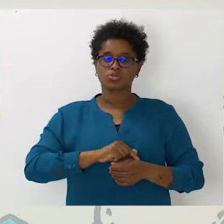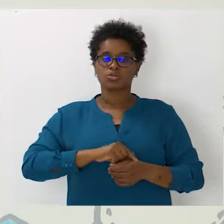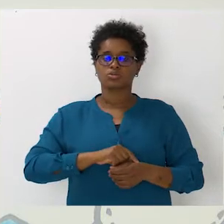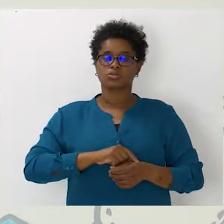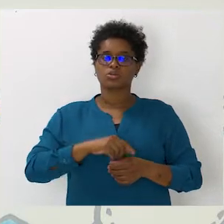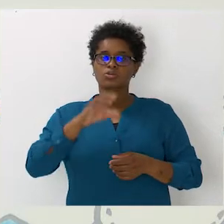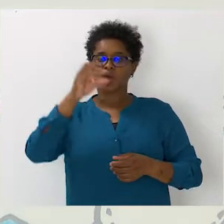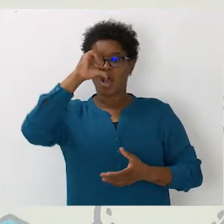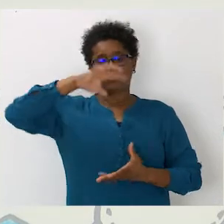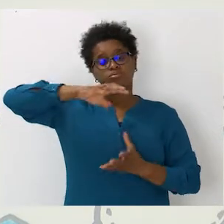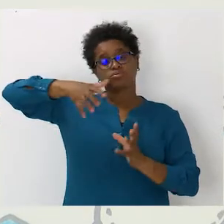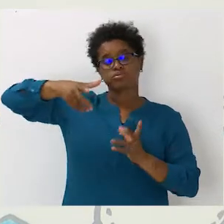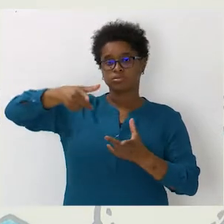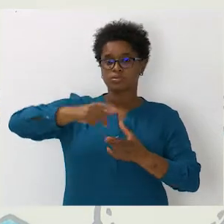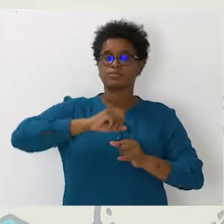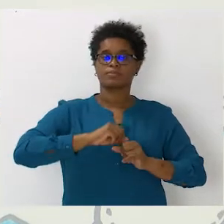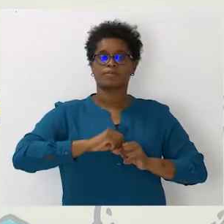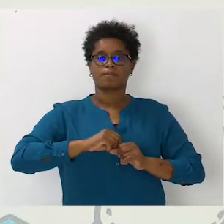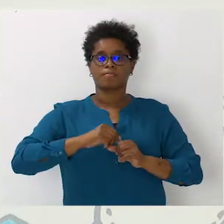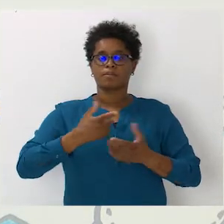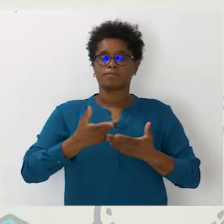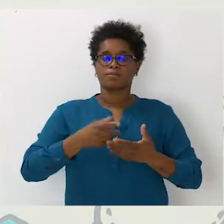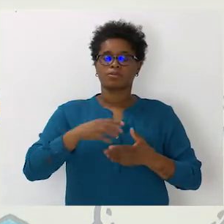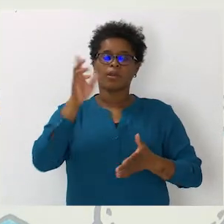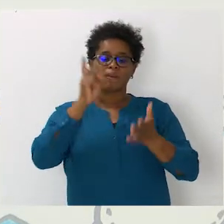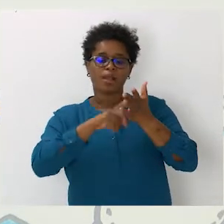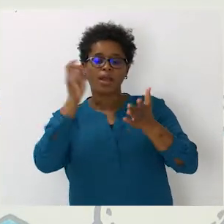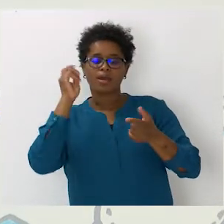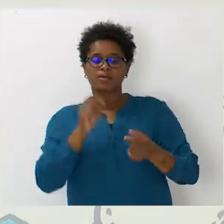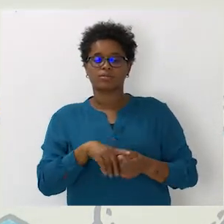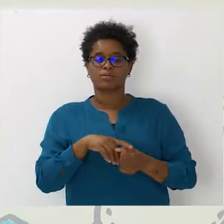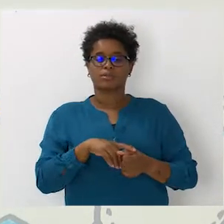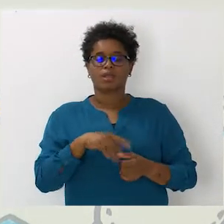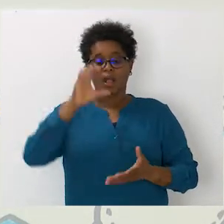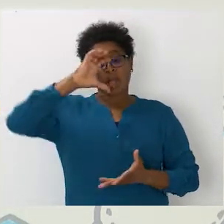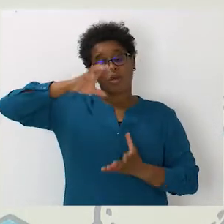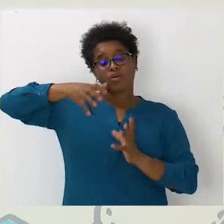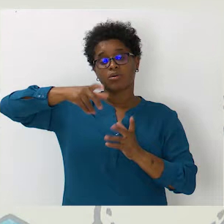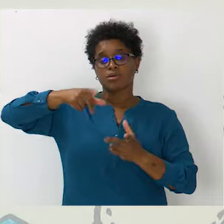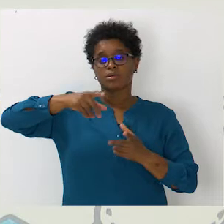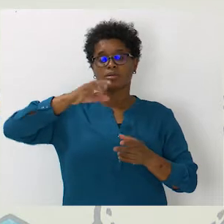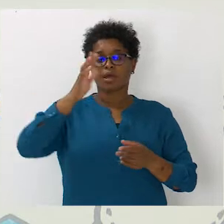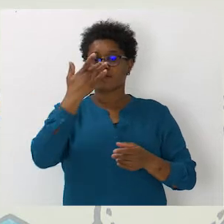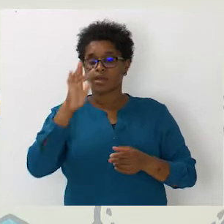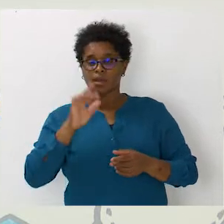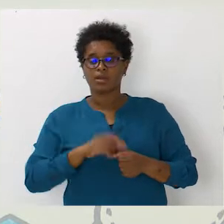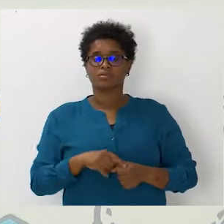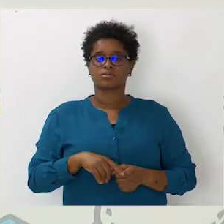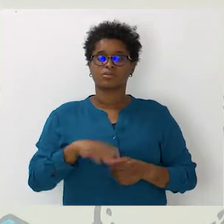os continentes, como o caso do continente americano, temos continente